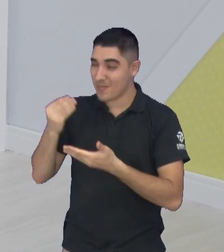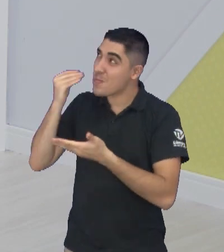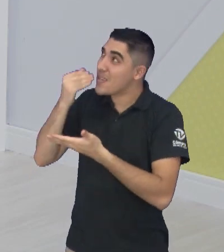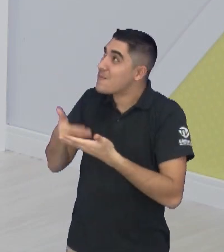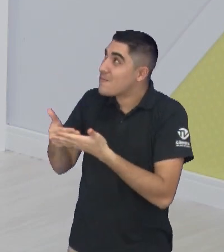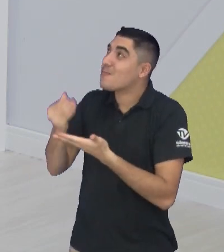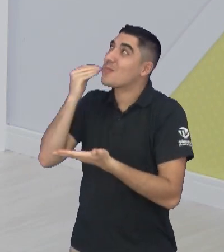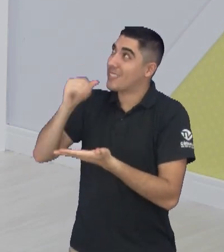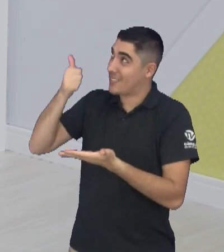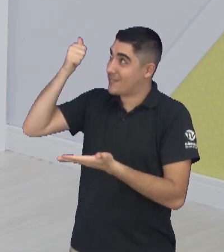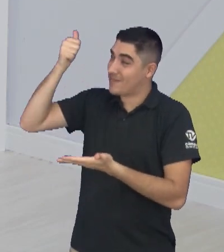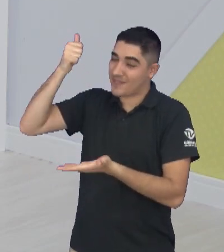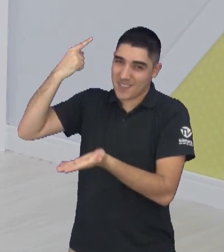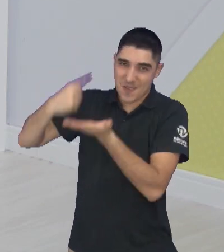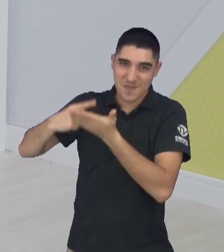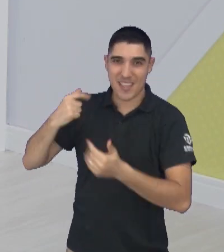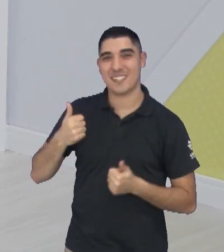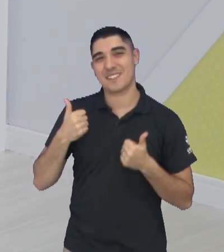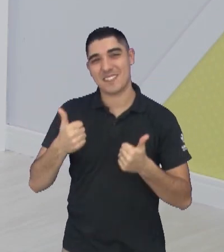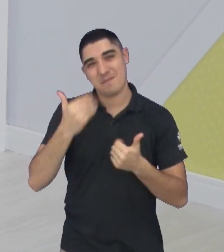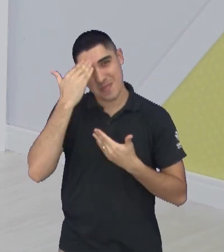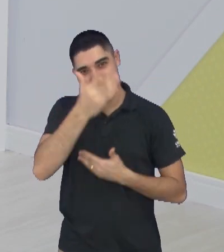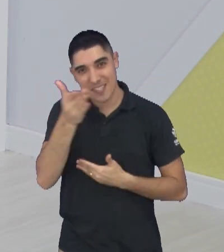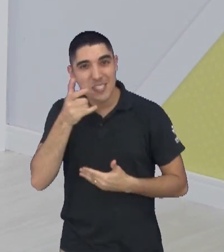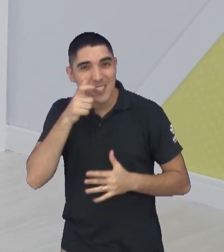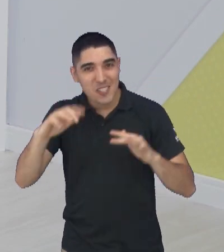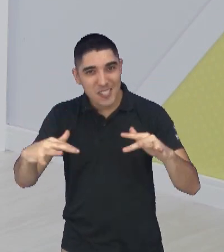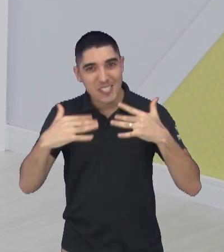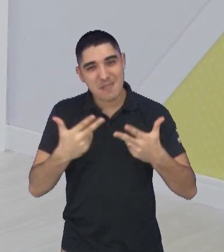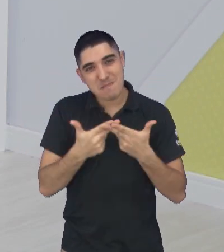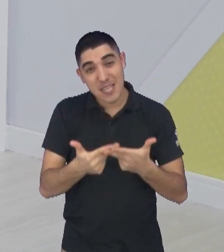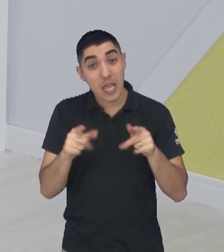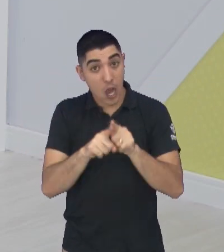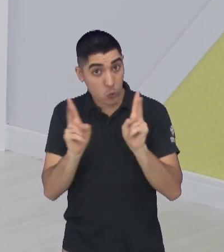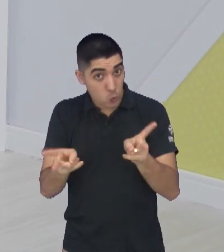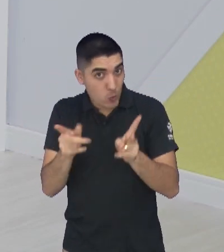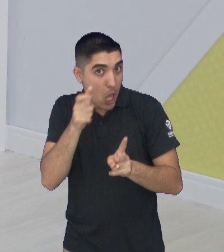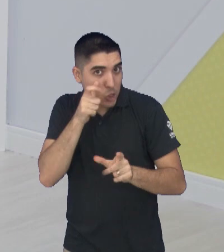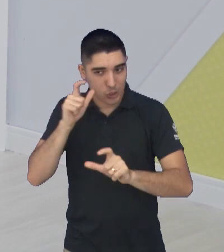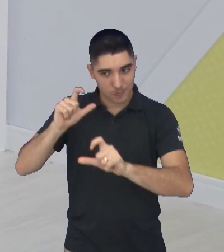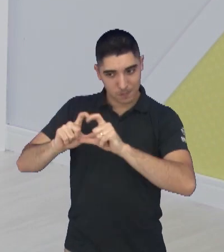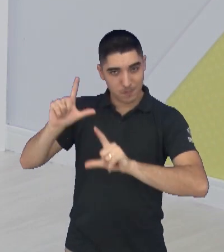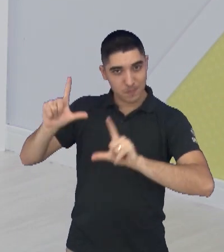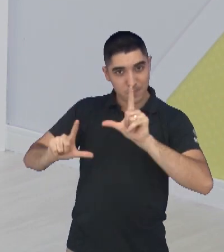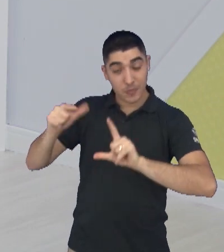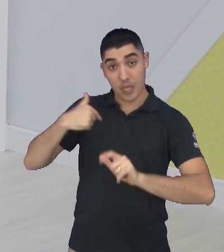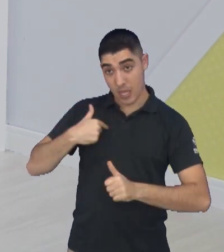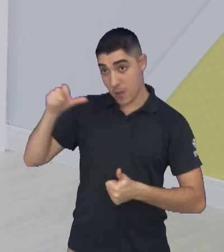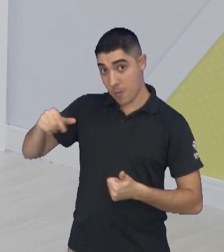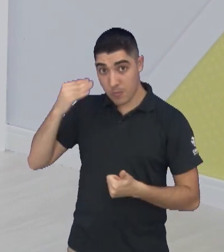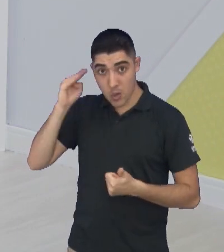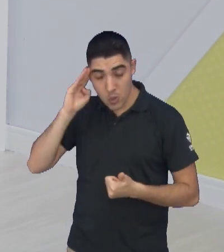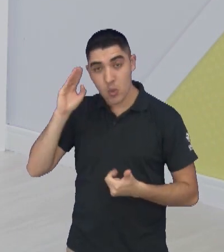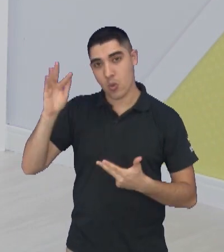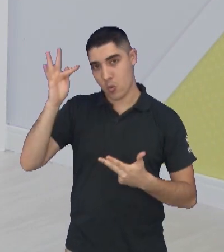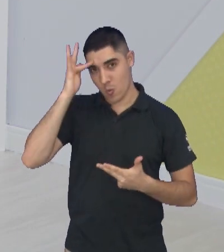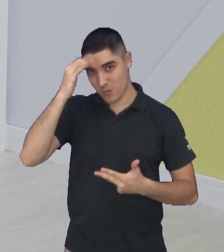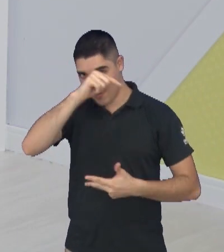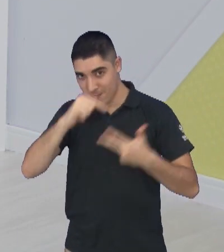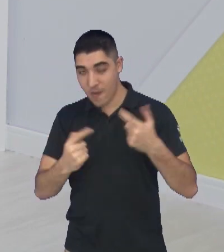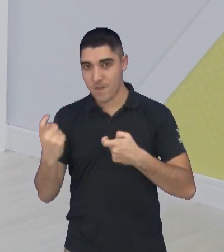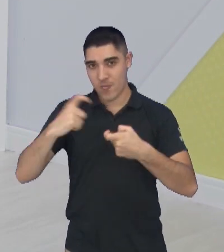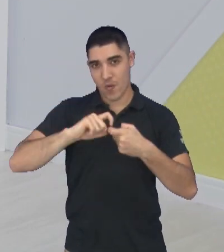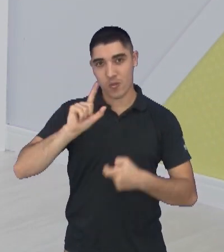nosso mascotinho. Obrigado pela sua audiência, pela sua paciência. Você fica agora com a programação da TV Câmara. Eu, Brunão, Luizão e grande equipe. A